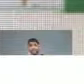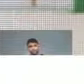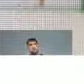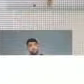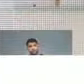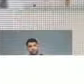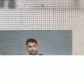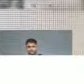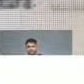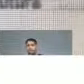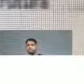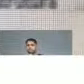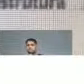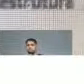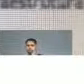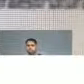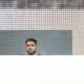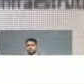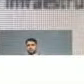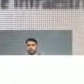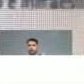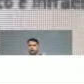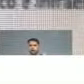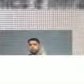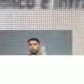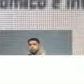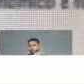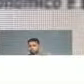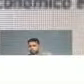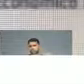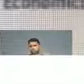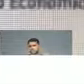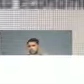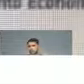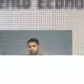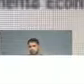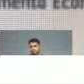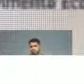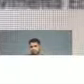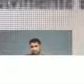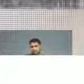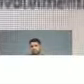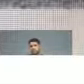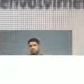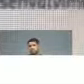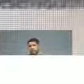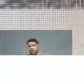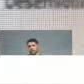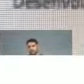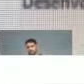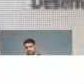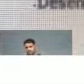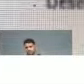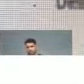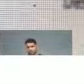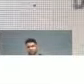considerando como valor fundamental a sustentabilidade no estabelecimento de qualquer negócio desde agora a